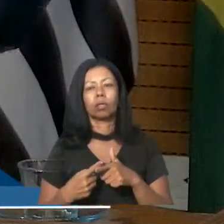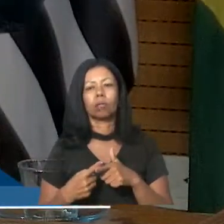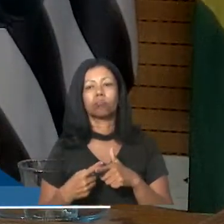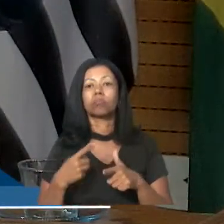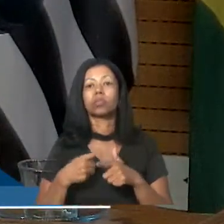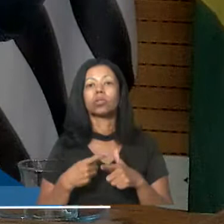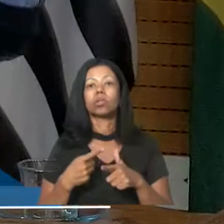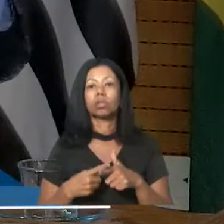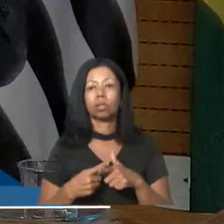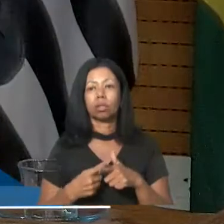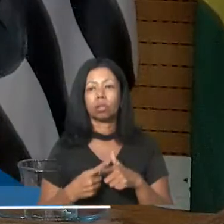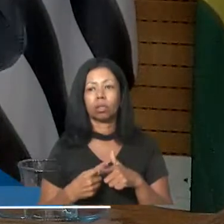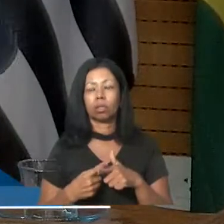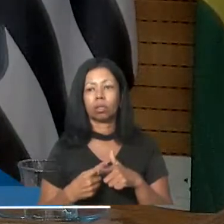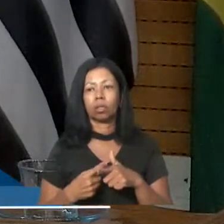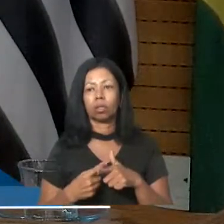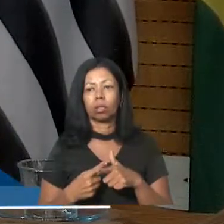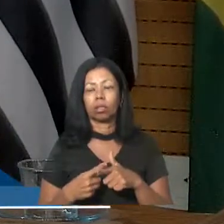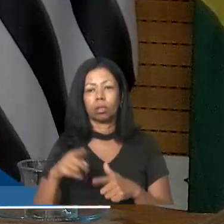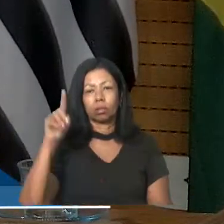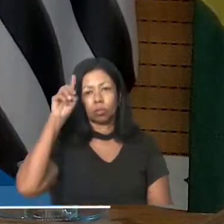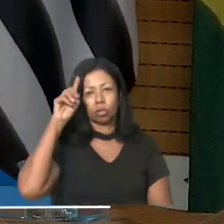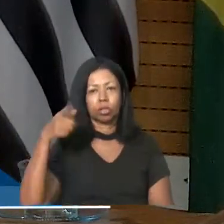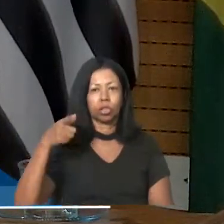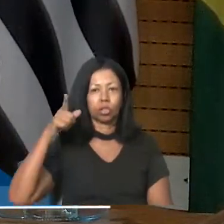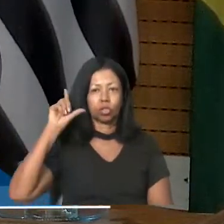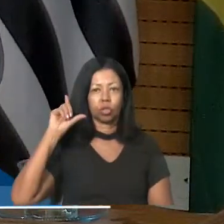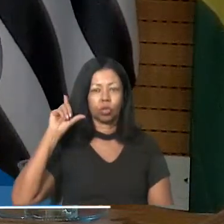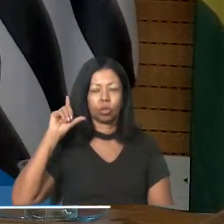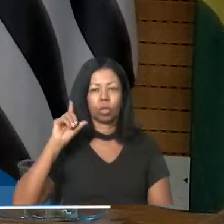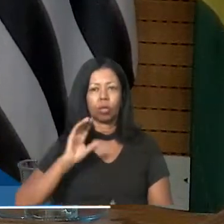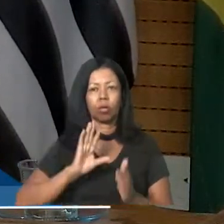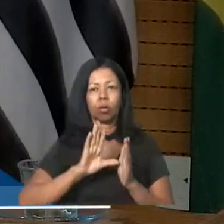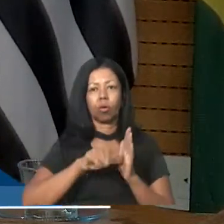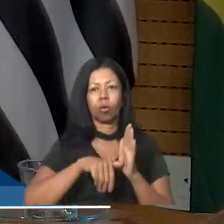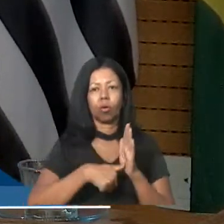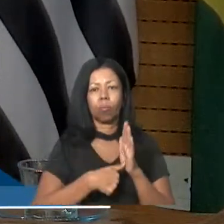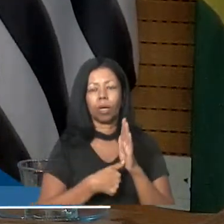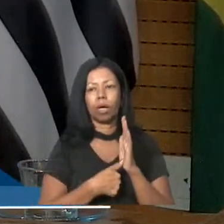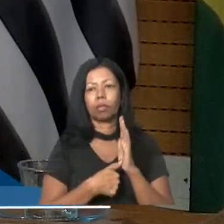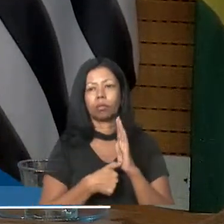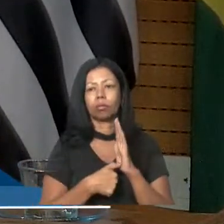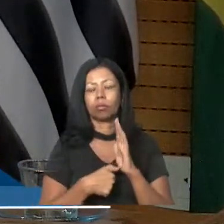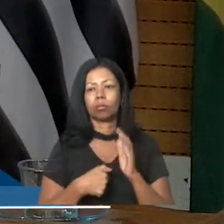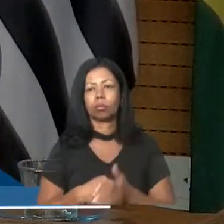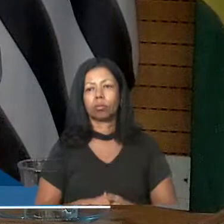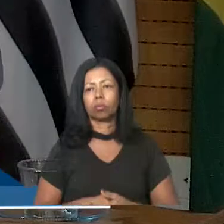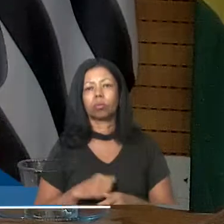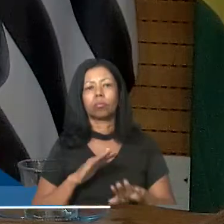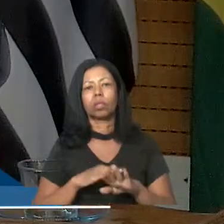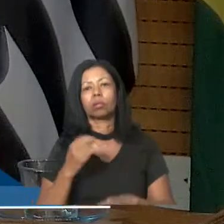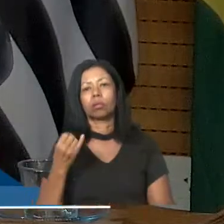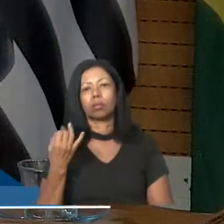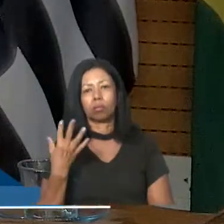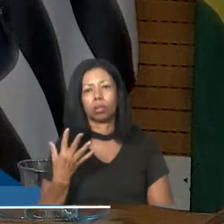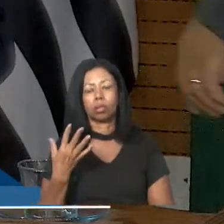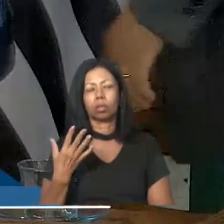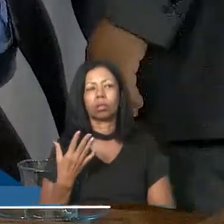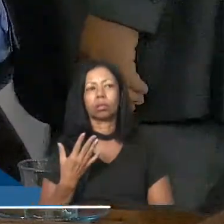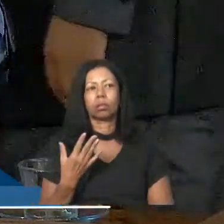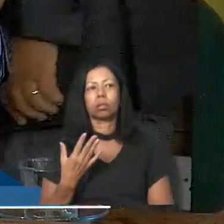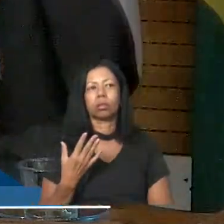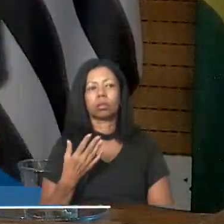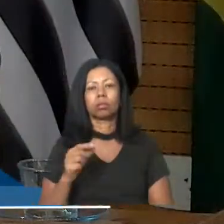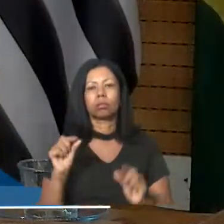Posso concluir? Pode concluir. No dia de ontem, por exemplo, roubaram, mais uma vez, a suspeita de roubo